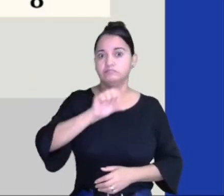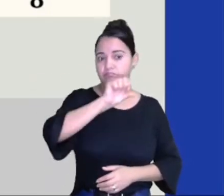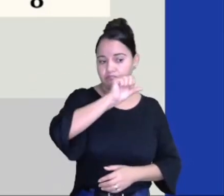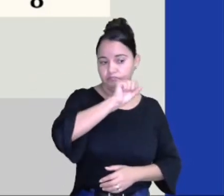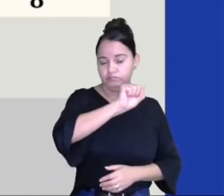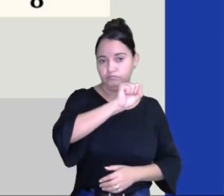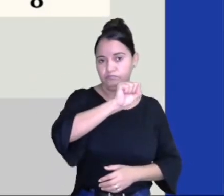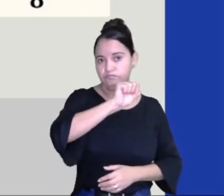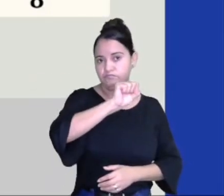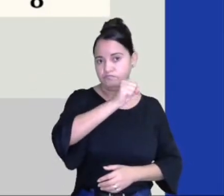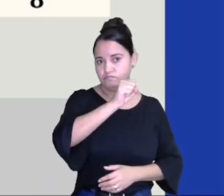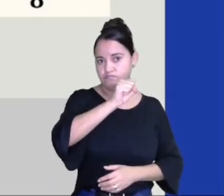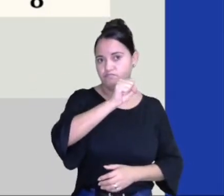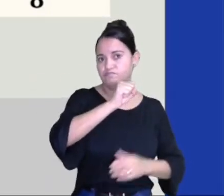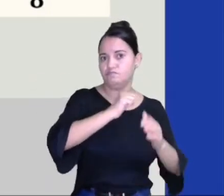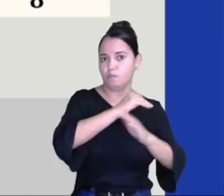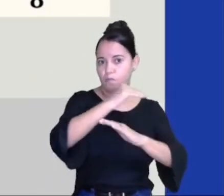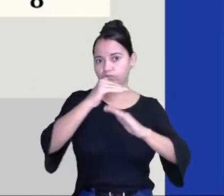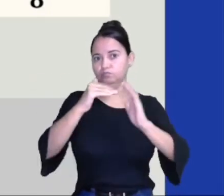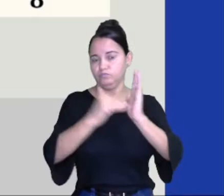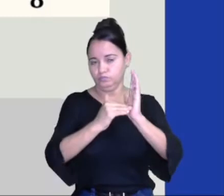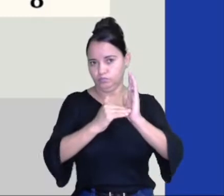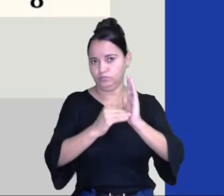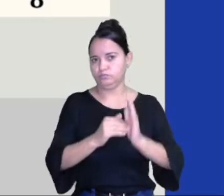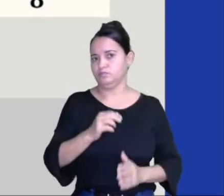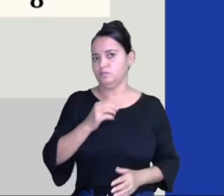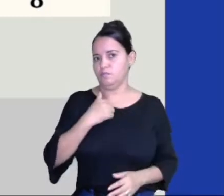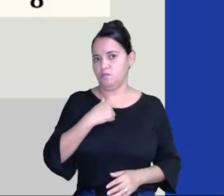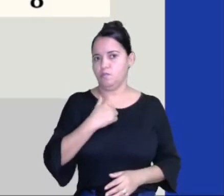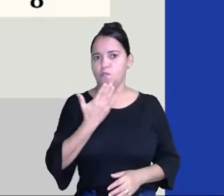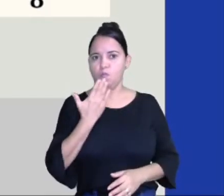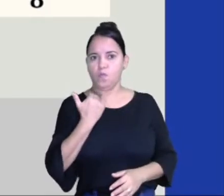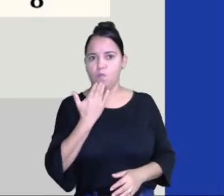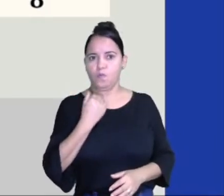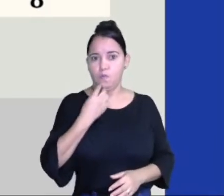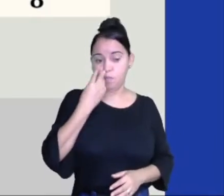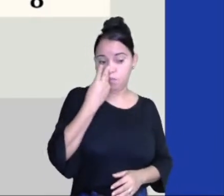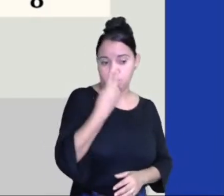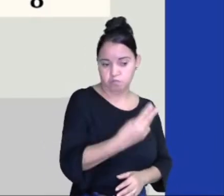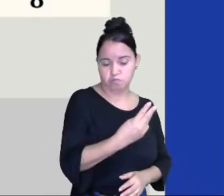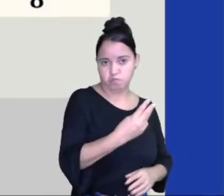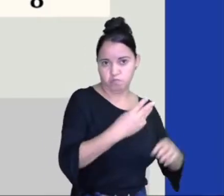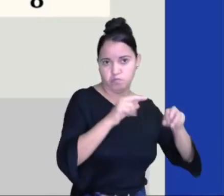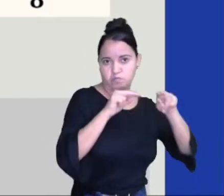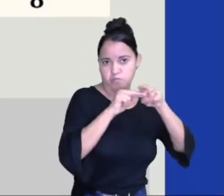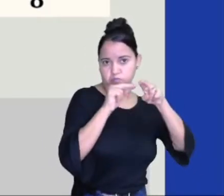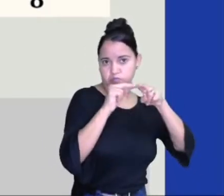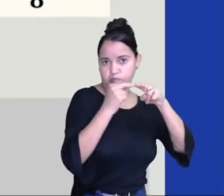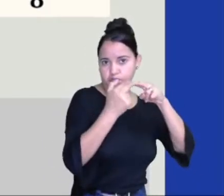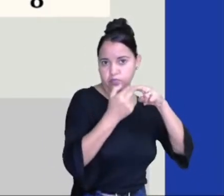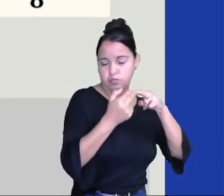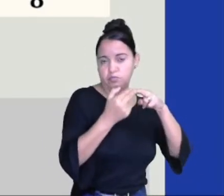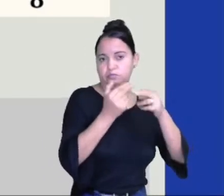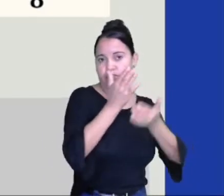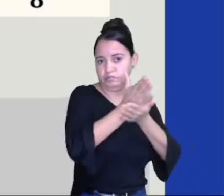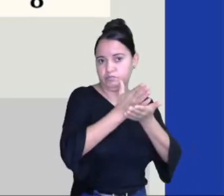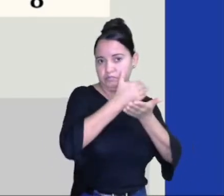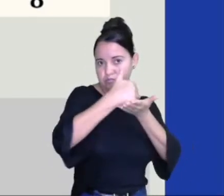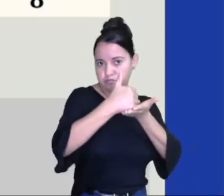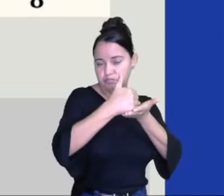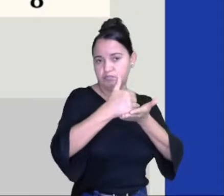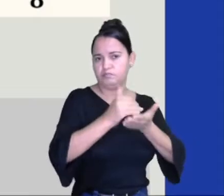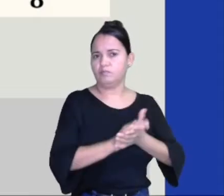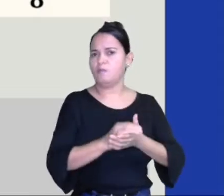total. Se eu como 3 fatias, como posso dizer que comi 3/8 da